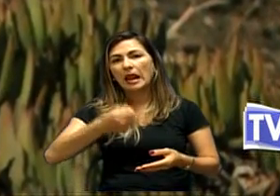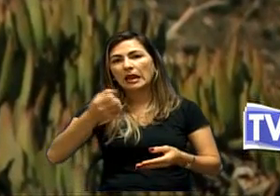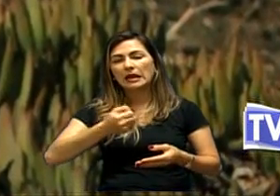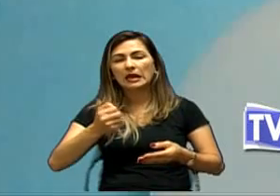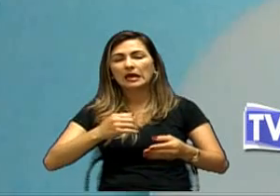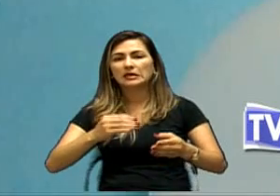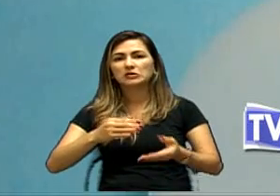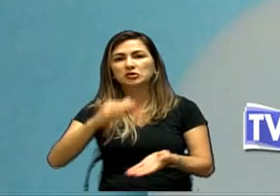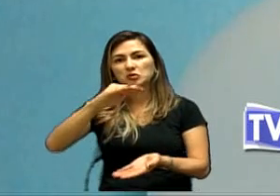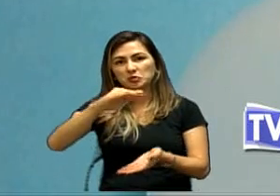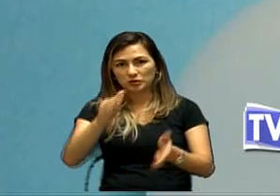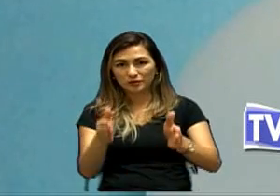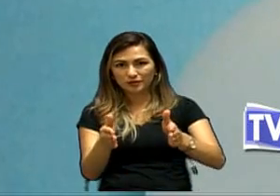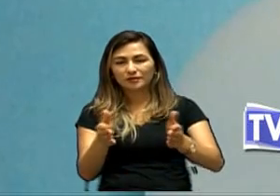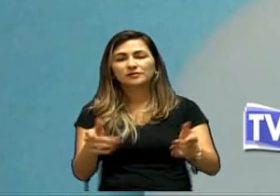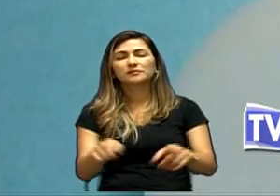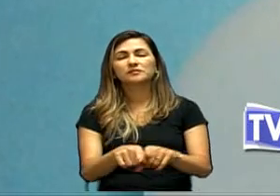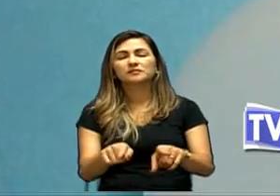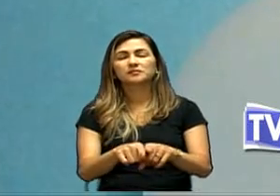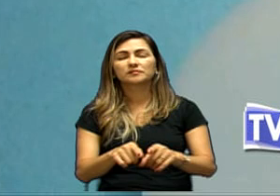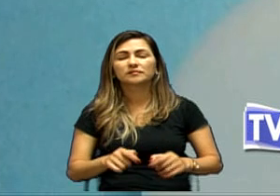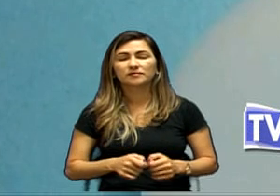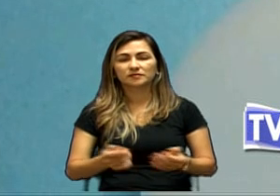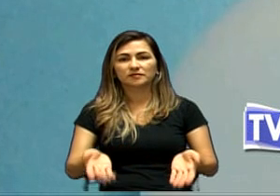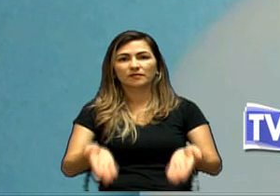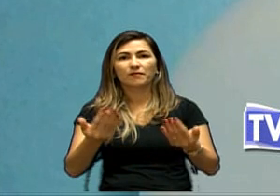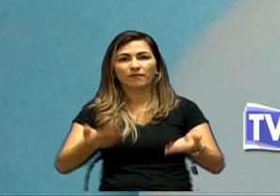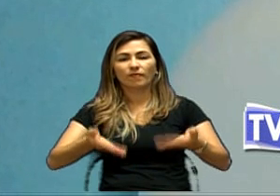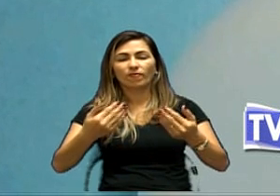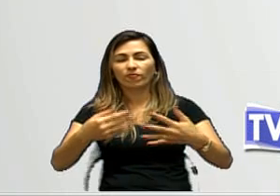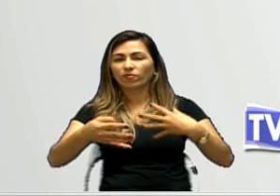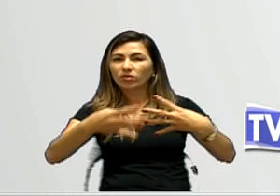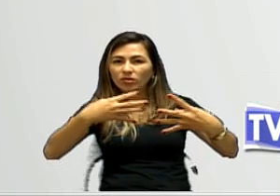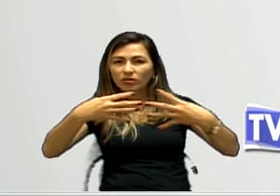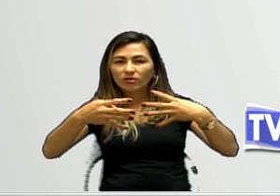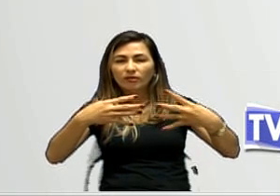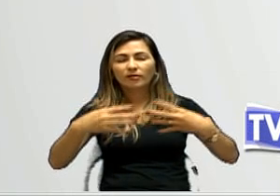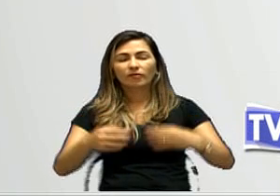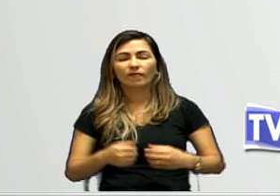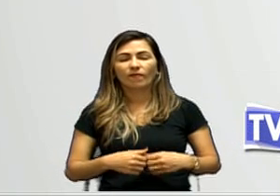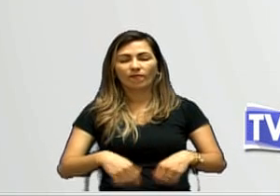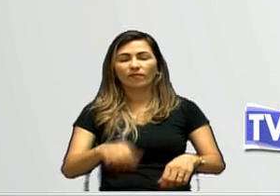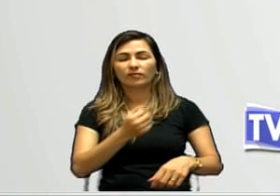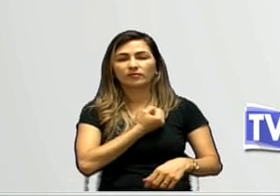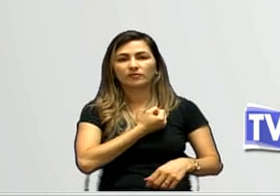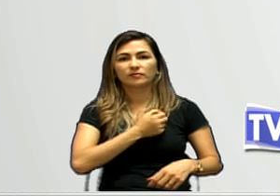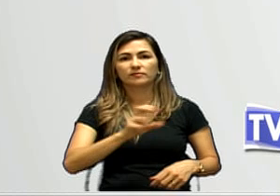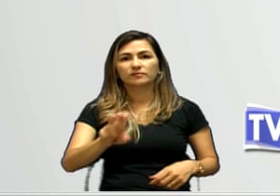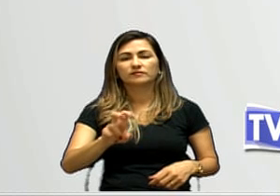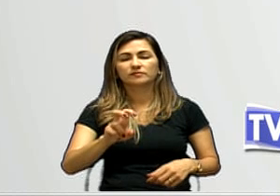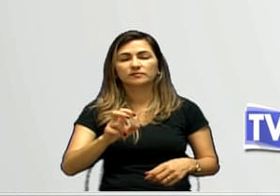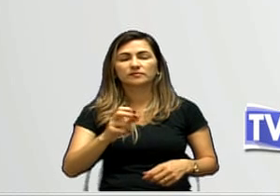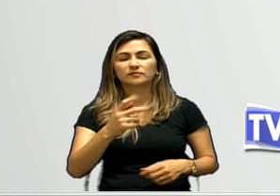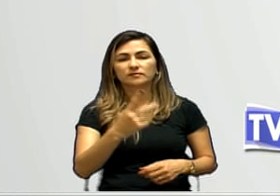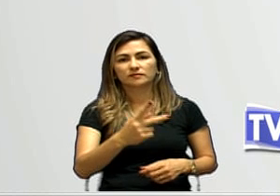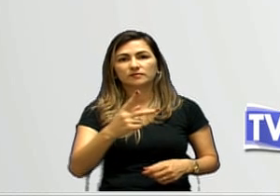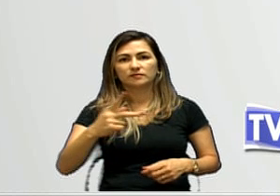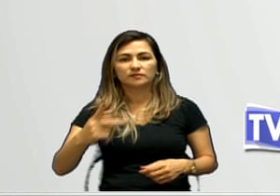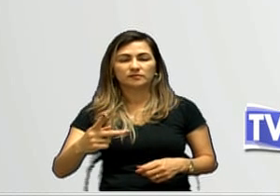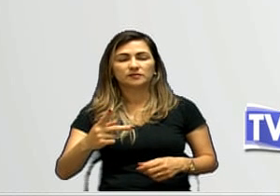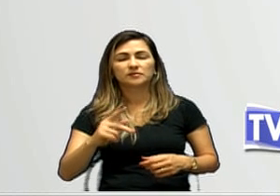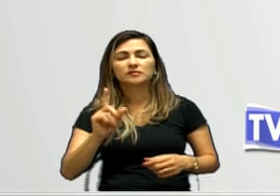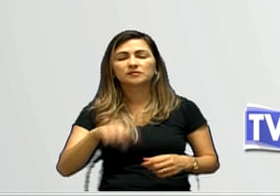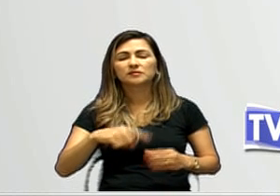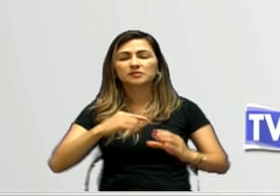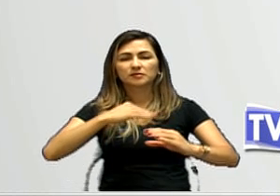de lixo, entre outros. É flexível, leve, transparente e impermeável. 5. PP, polipropileno. É muito utilizado em